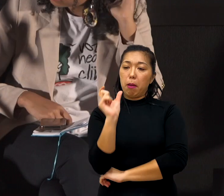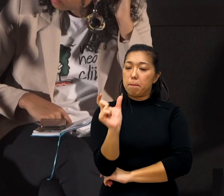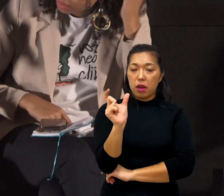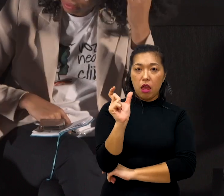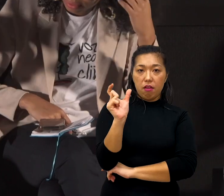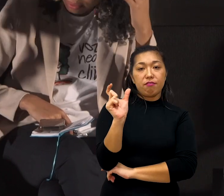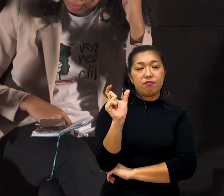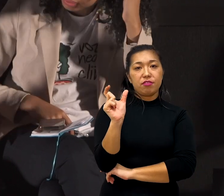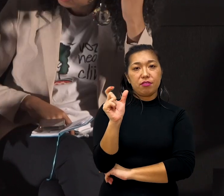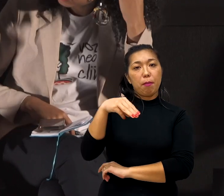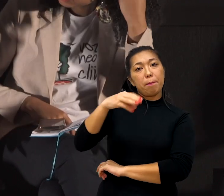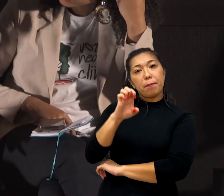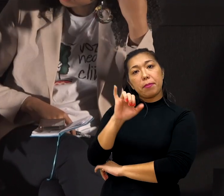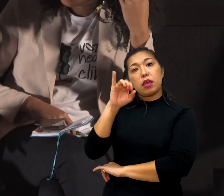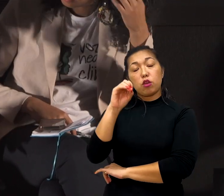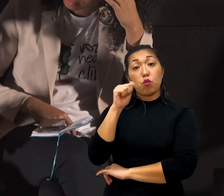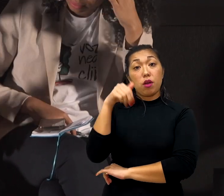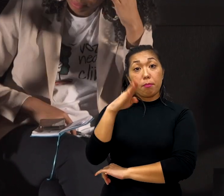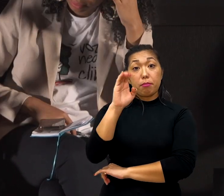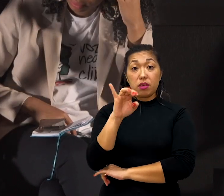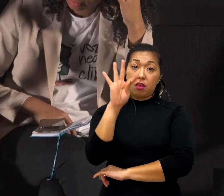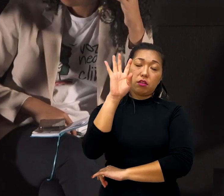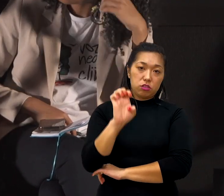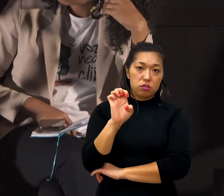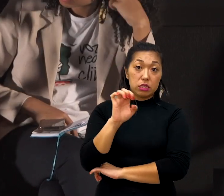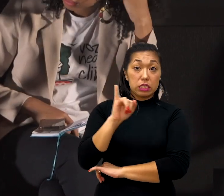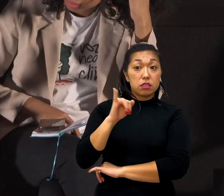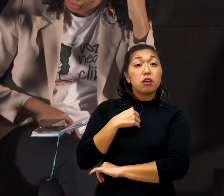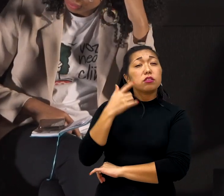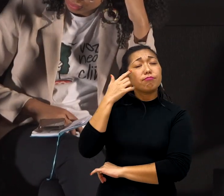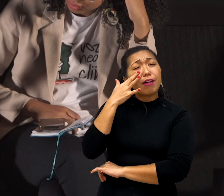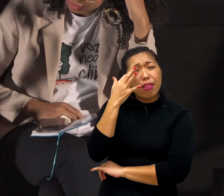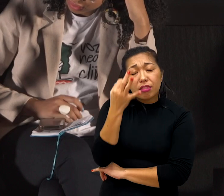meio ambiente, porque se a gente parar para escutar, a gente vai ver que a gente tem muito mais a aprender.